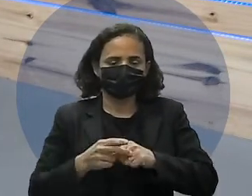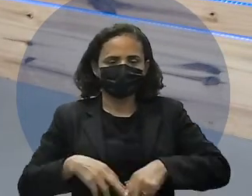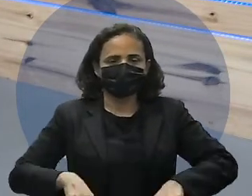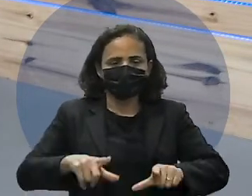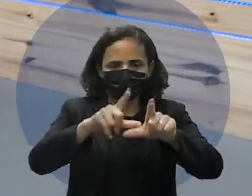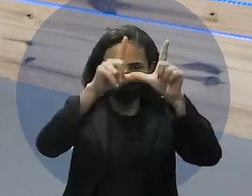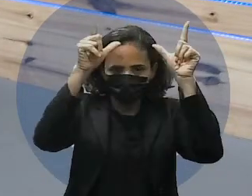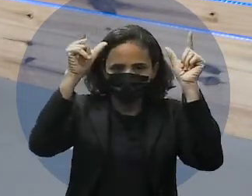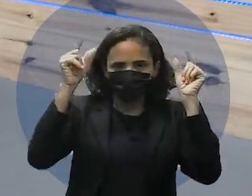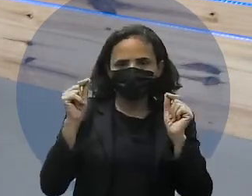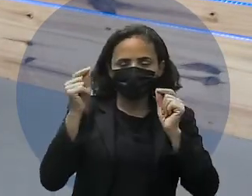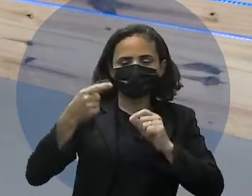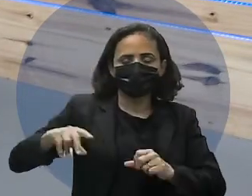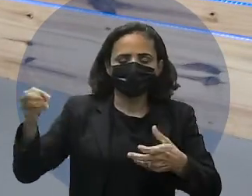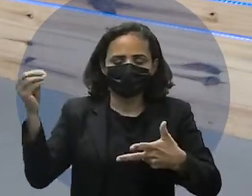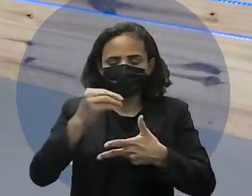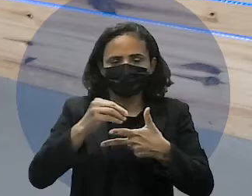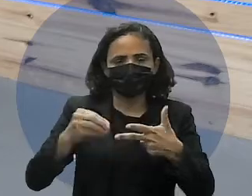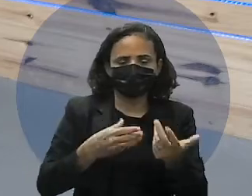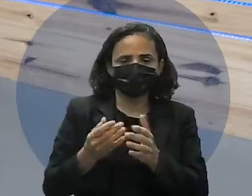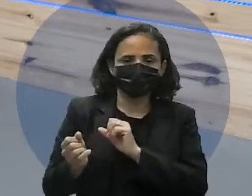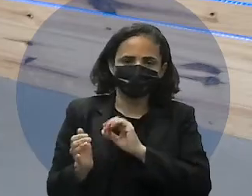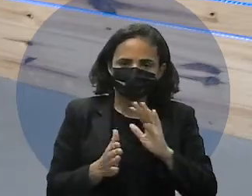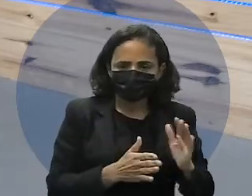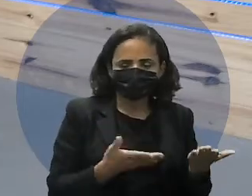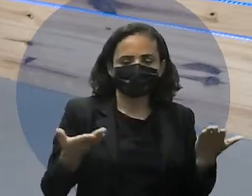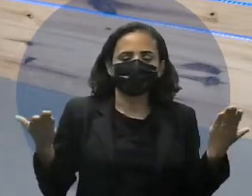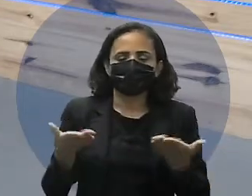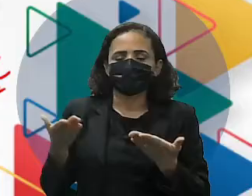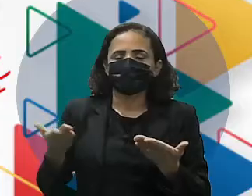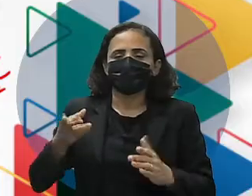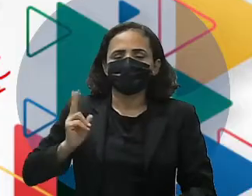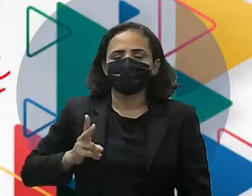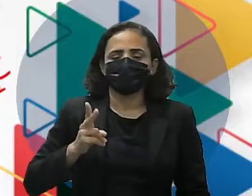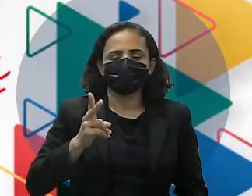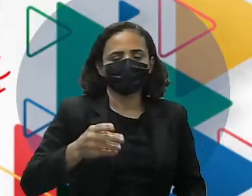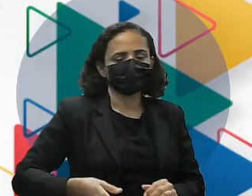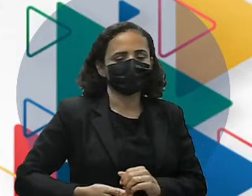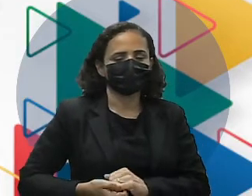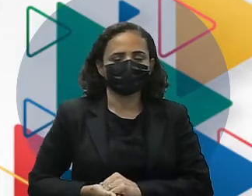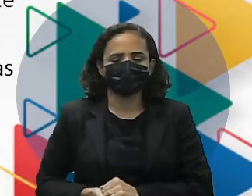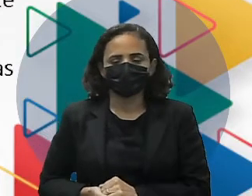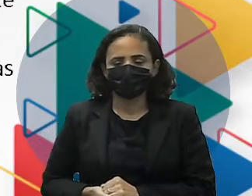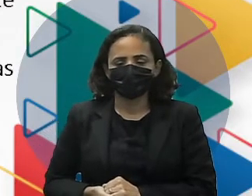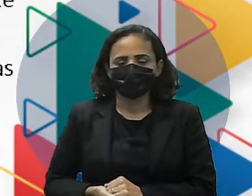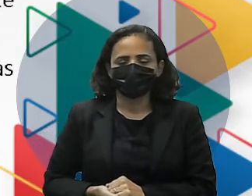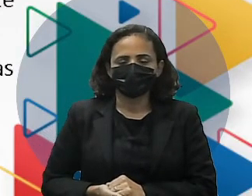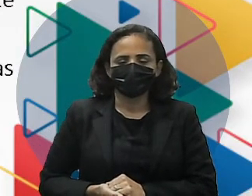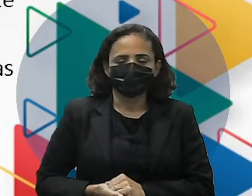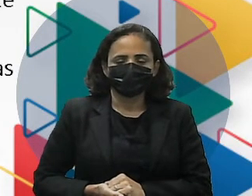aí nessa tomada para o Enem. Robertão, vamos para a geral? Próxima questão.